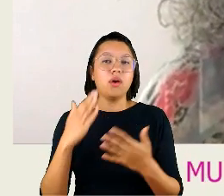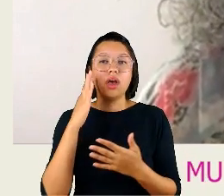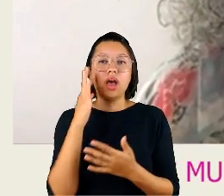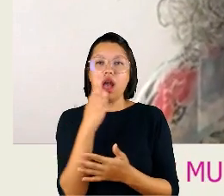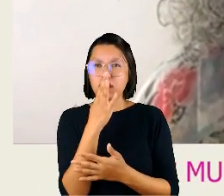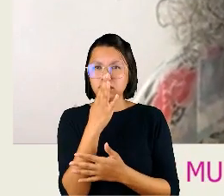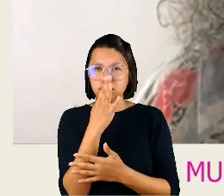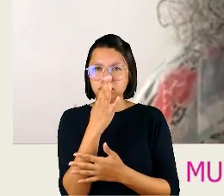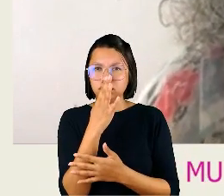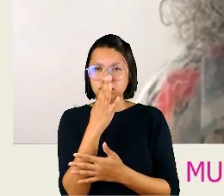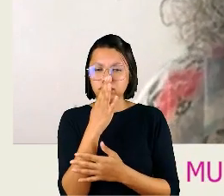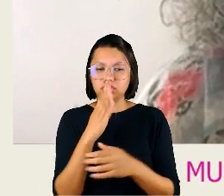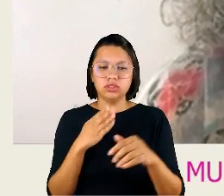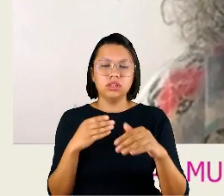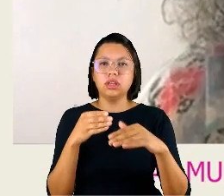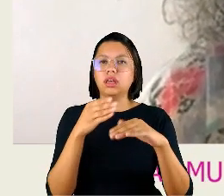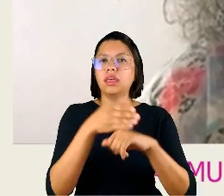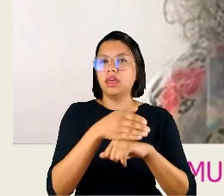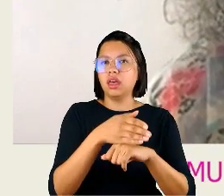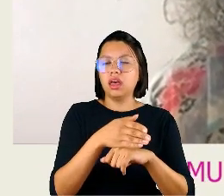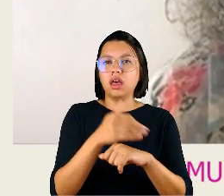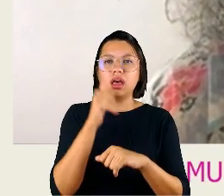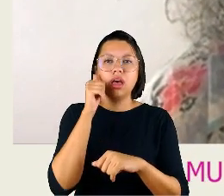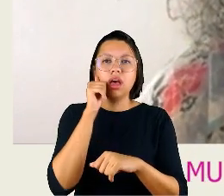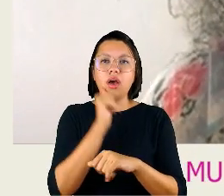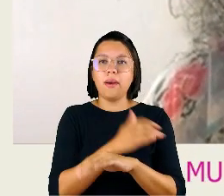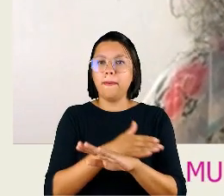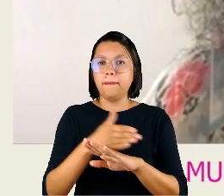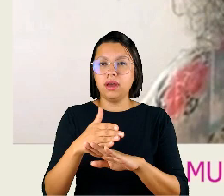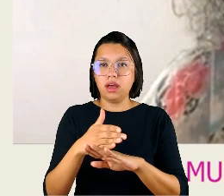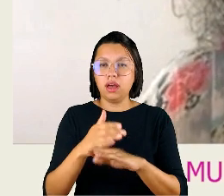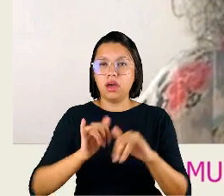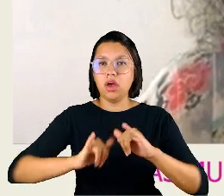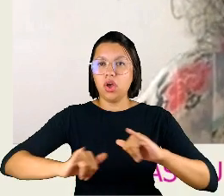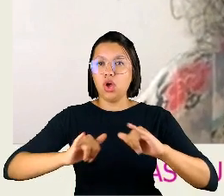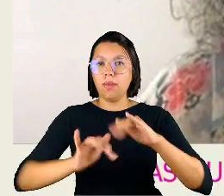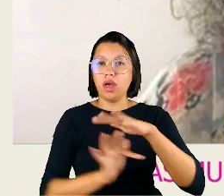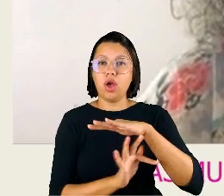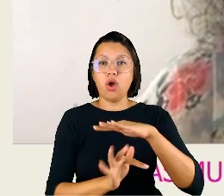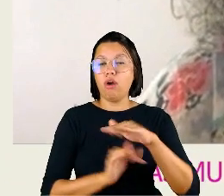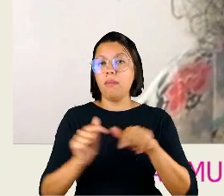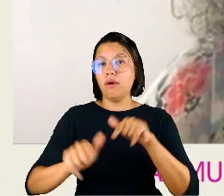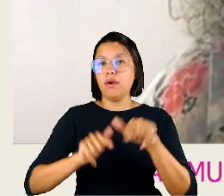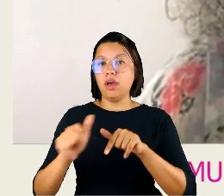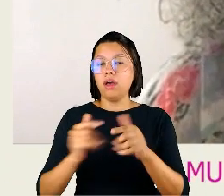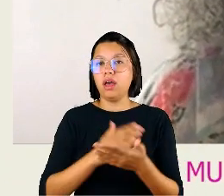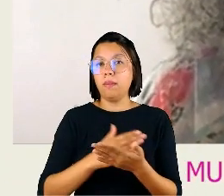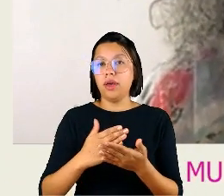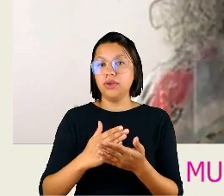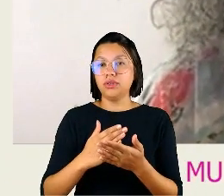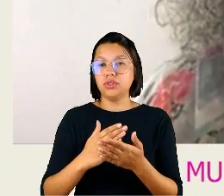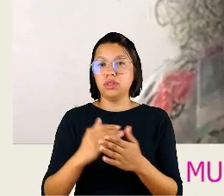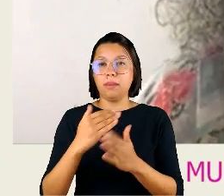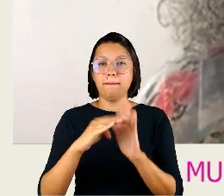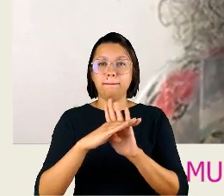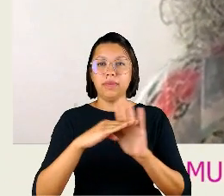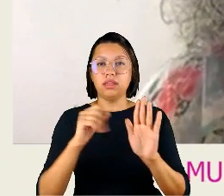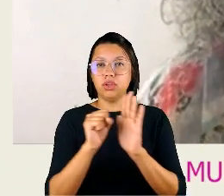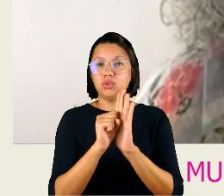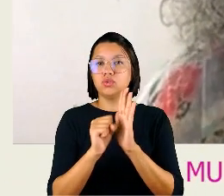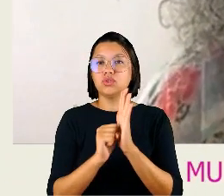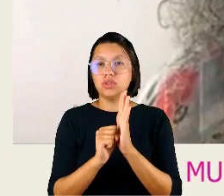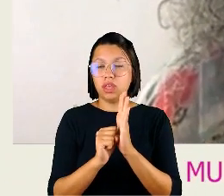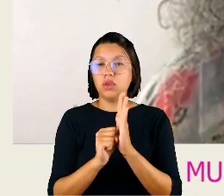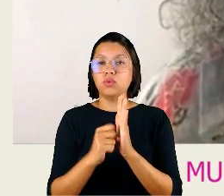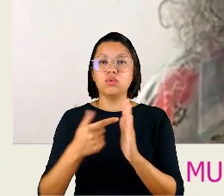assiste o ingresso, sobretudo das mulheres brancas, no mercado formal de trabalho a partir da metade do século XX, e isso